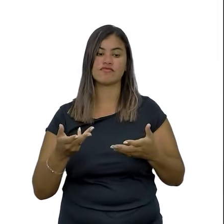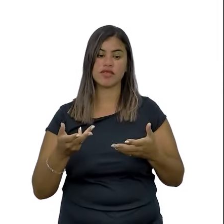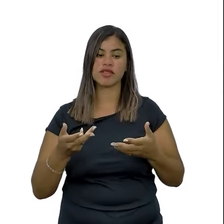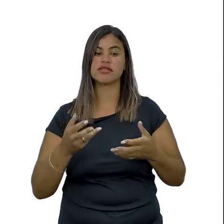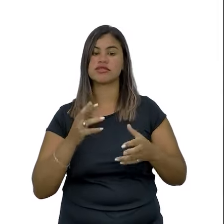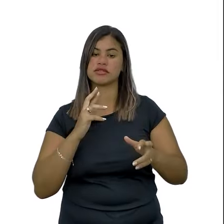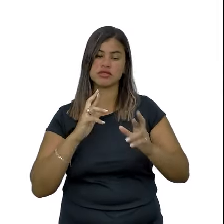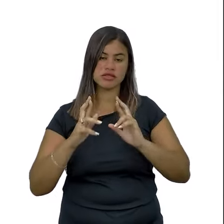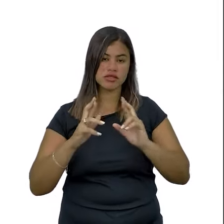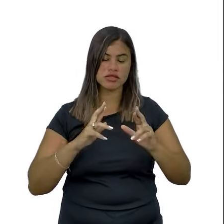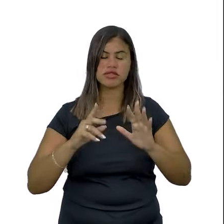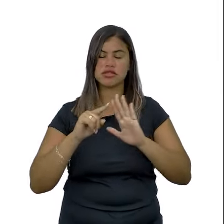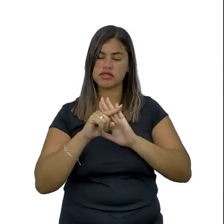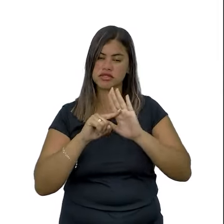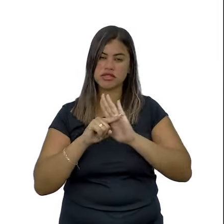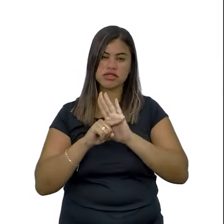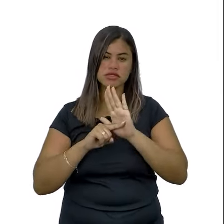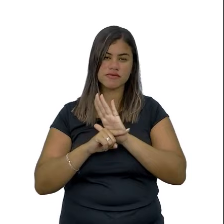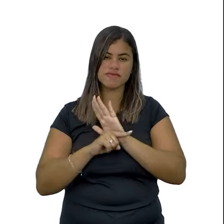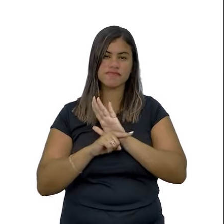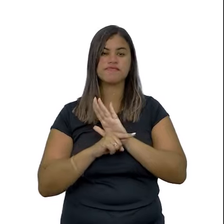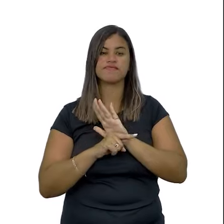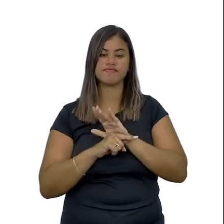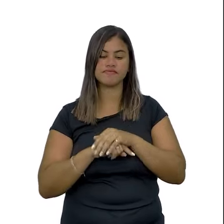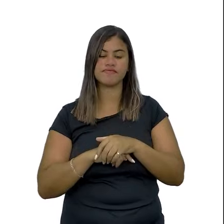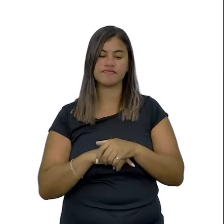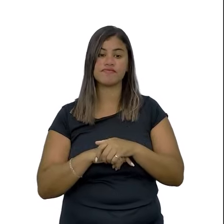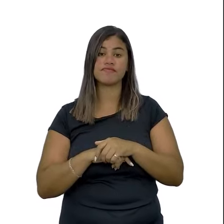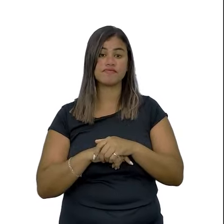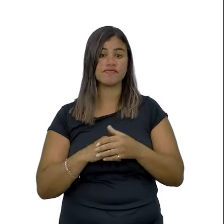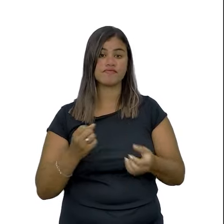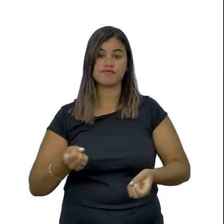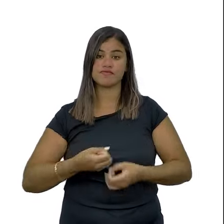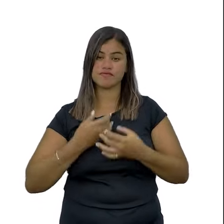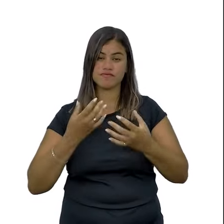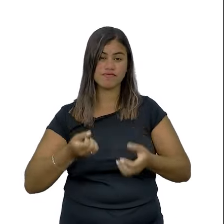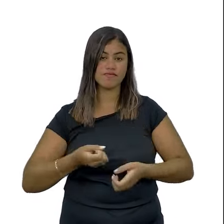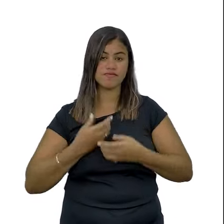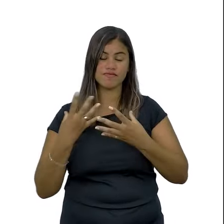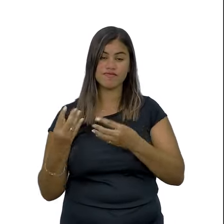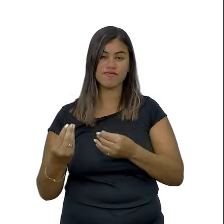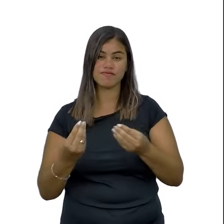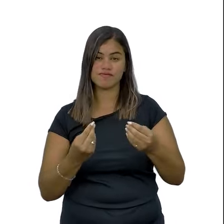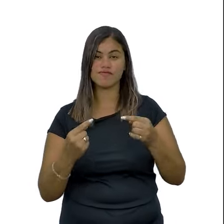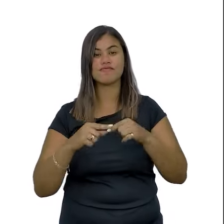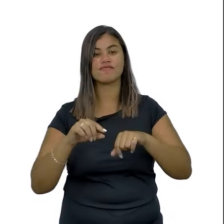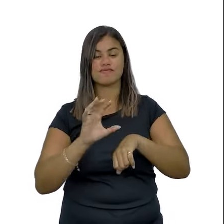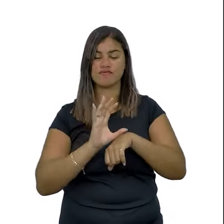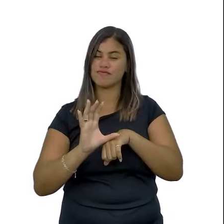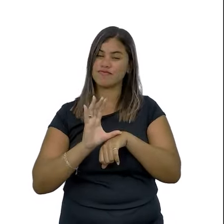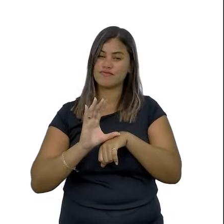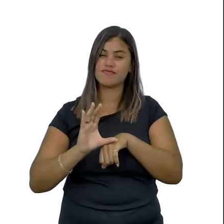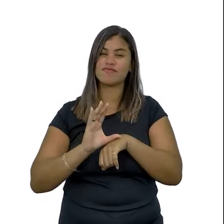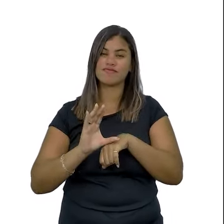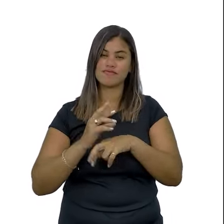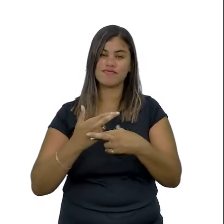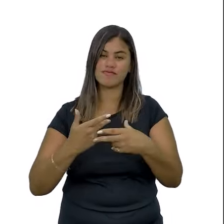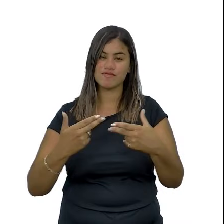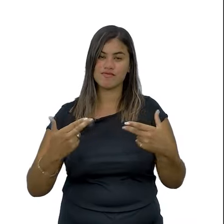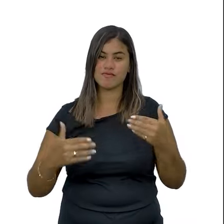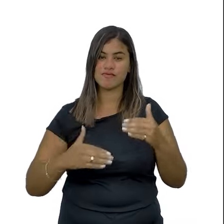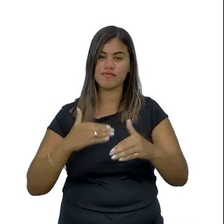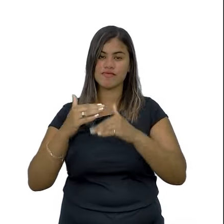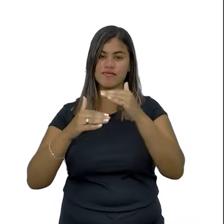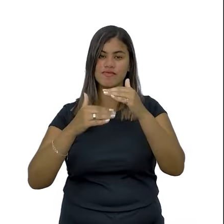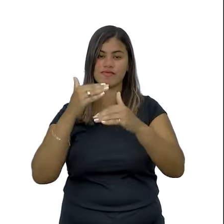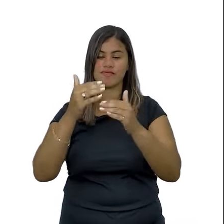encaminhamentos, análises, muitas informações sobre os conceitos e encaminhamentos para o desenvolvimento